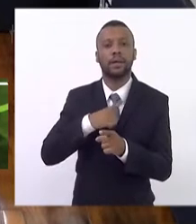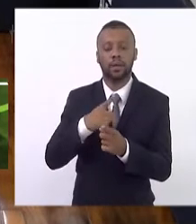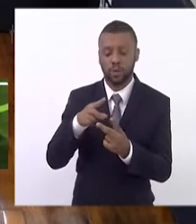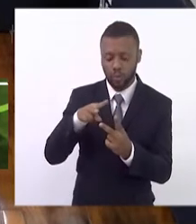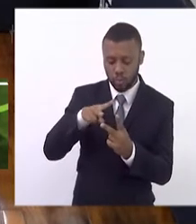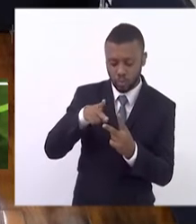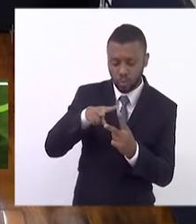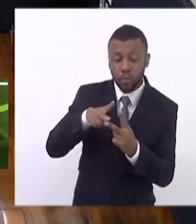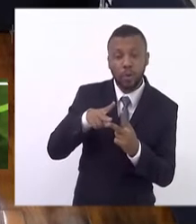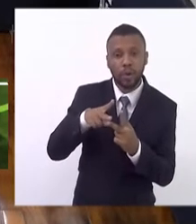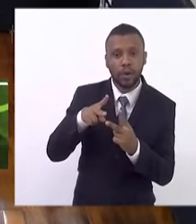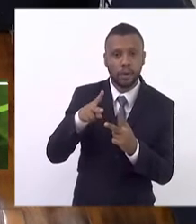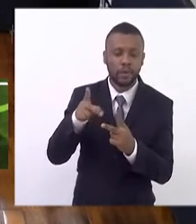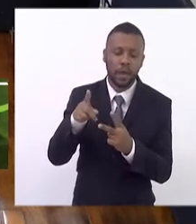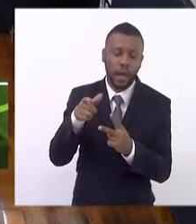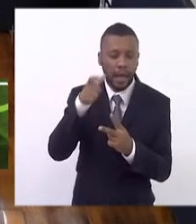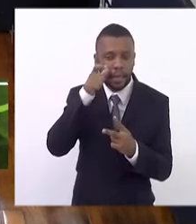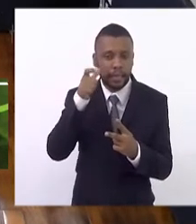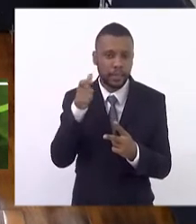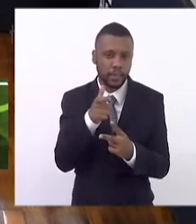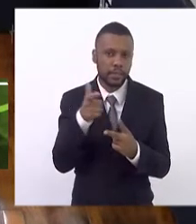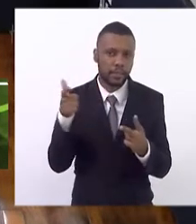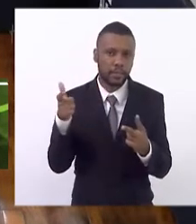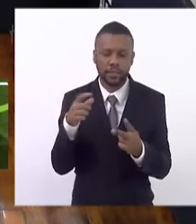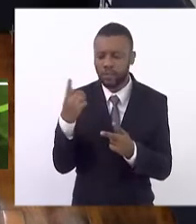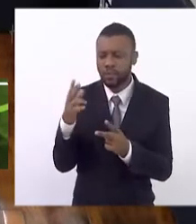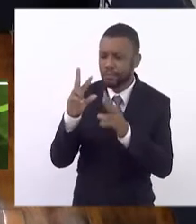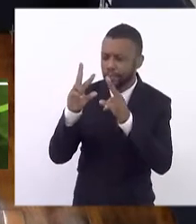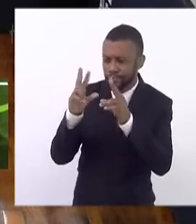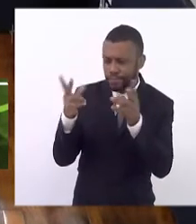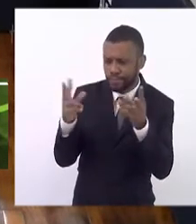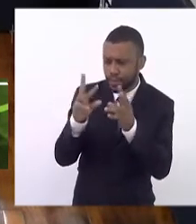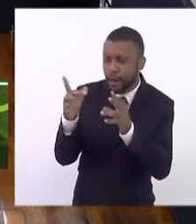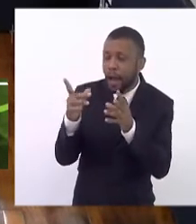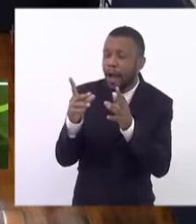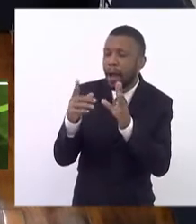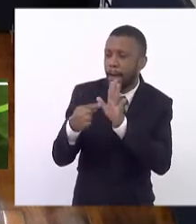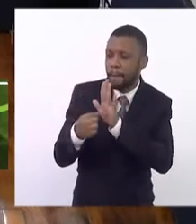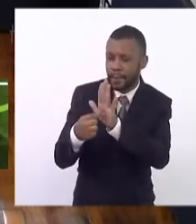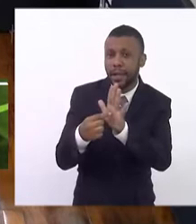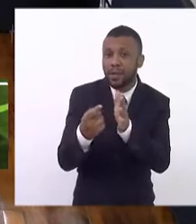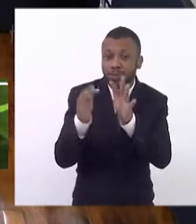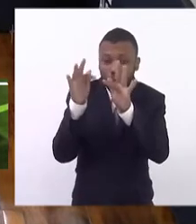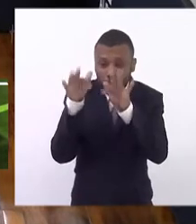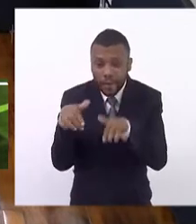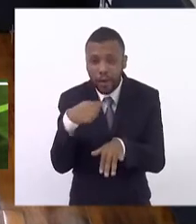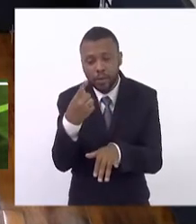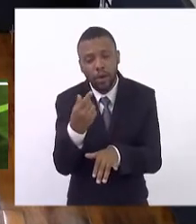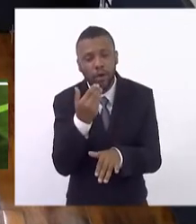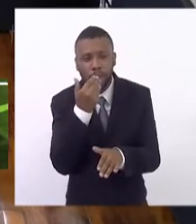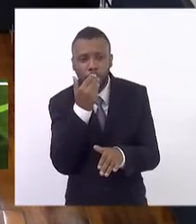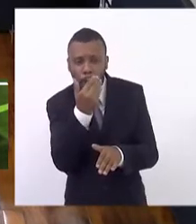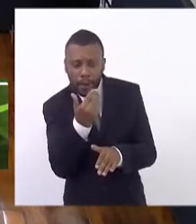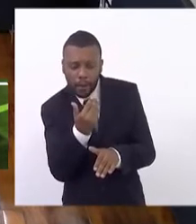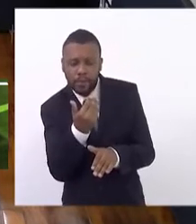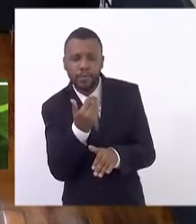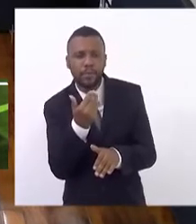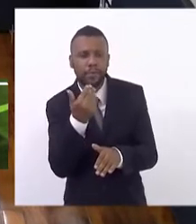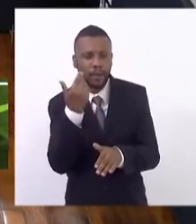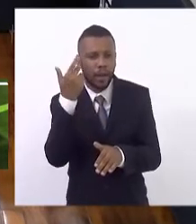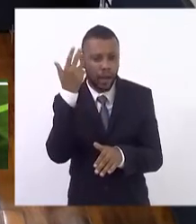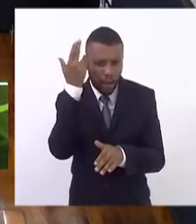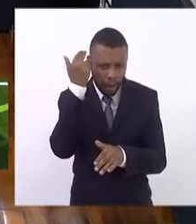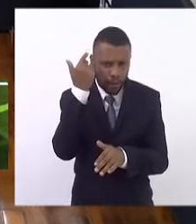dizer, interessa também. Ah, então nós vamos, vou apresentar na sequência. No então. Final da apresentação, a gente registra o pedido do deputado Eliomar.